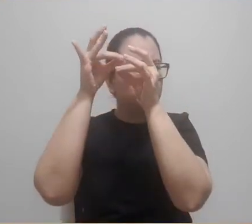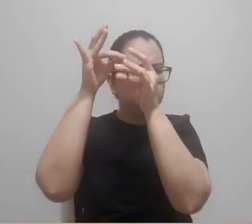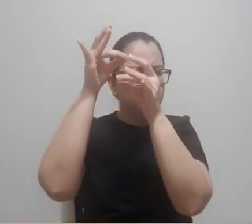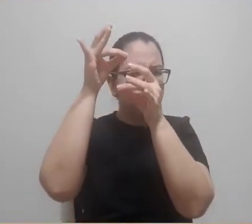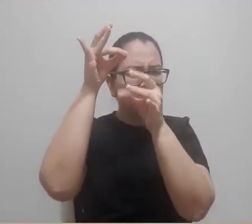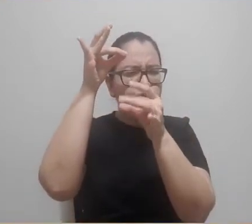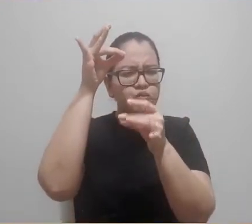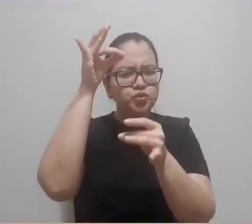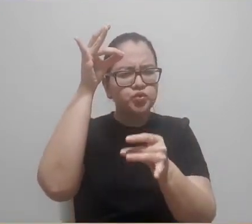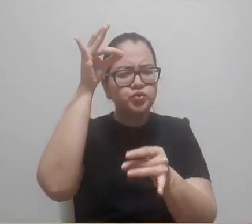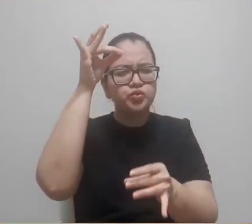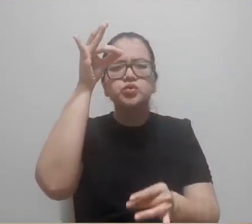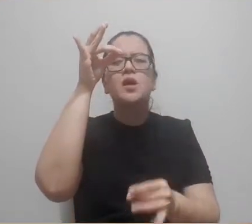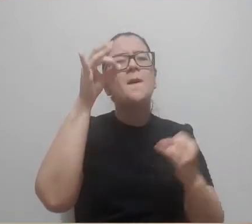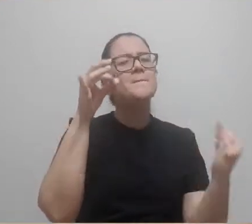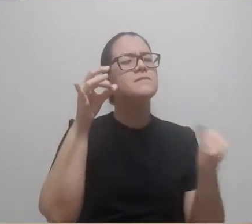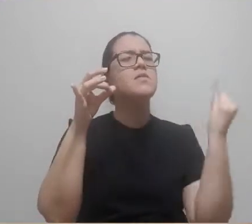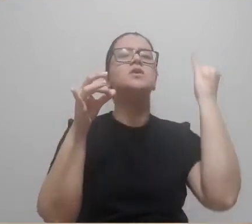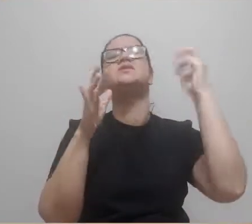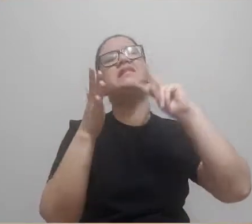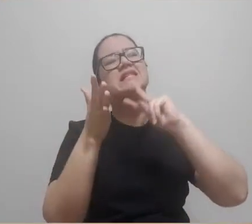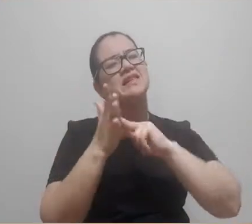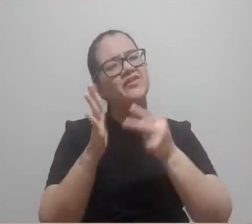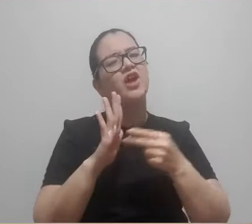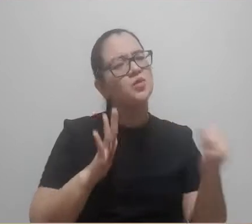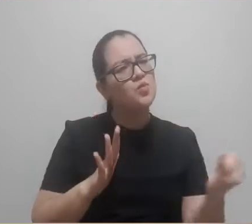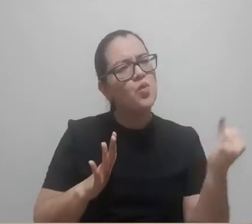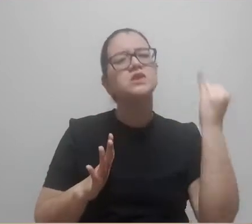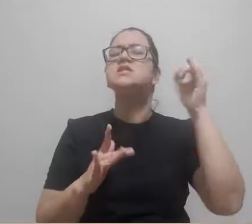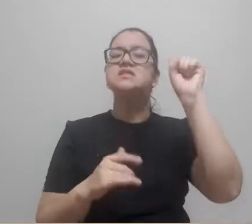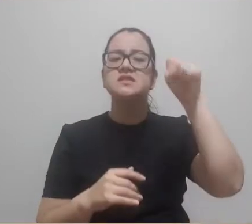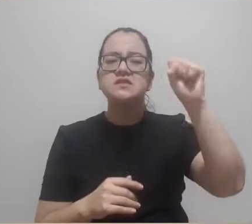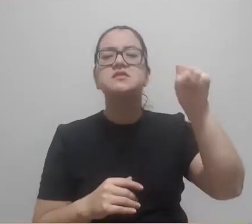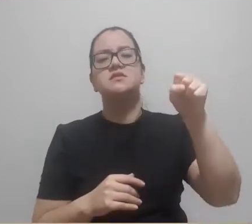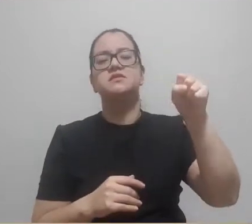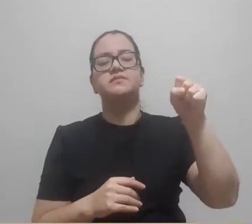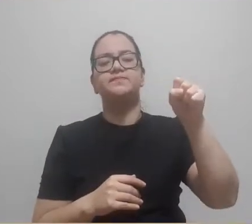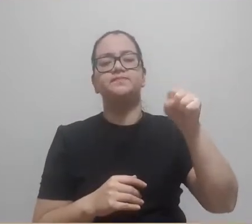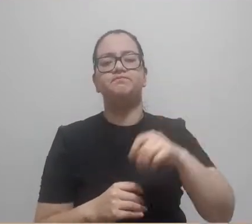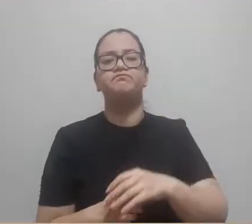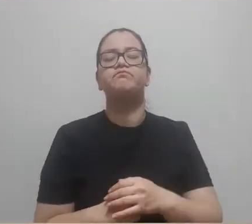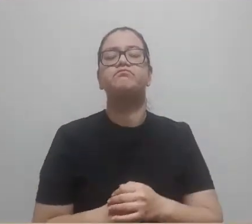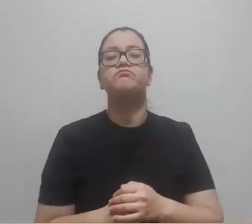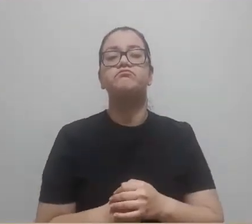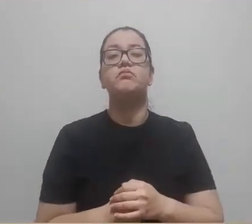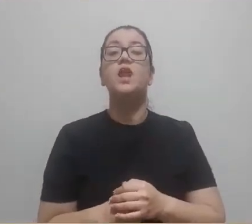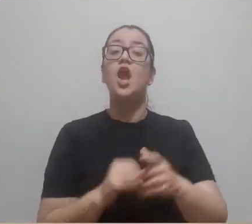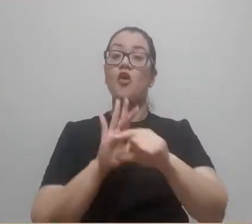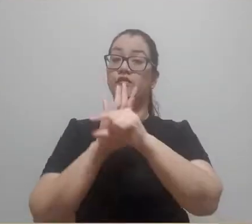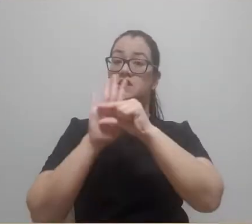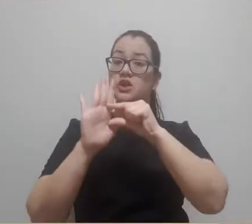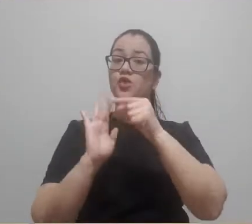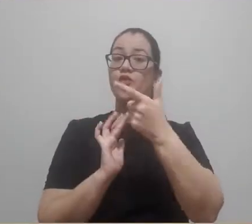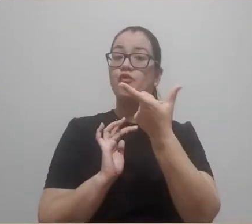da lei, tem o seu significado, a sua importância e seriam cumpridos de acordo com a vontade do Senhor. Aí,